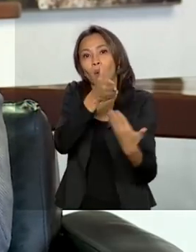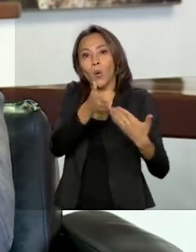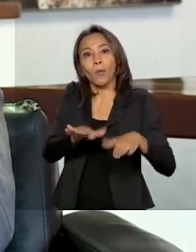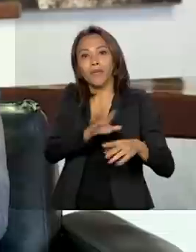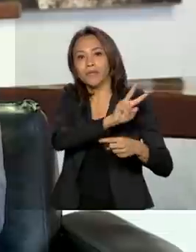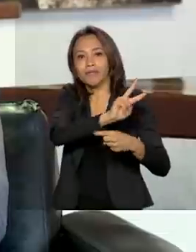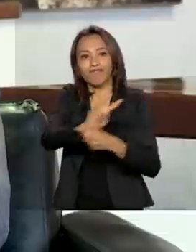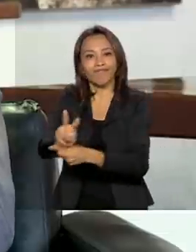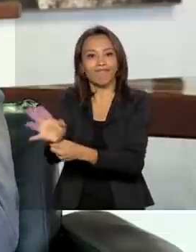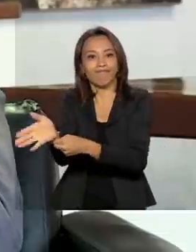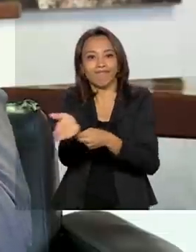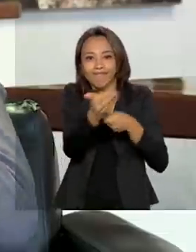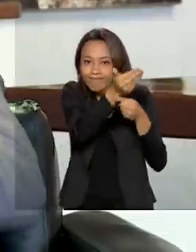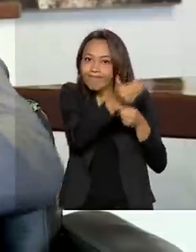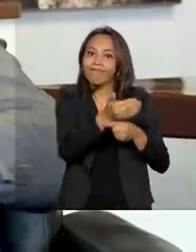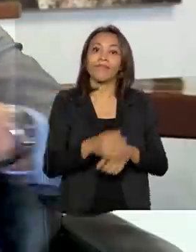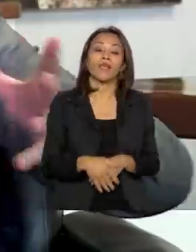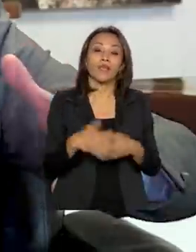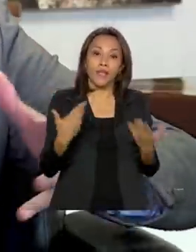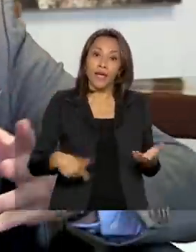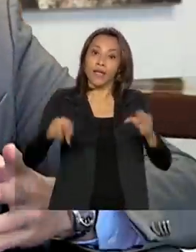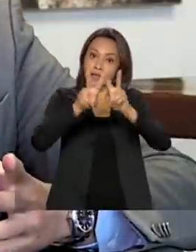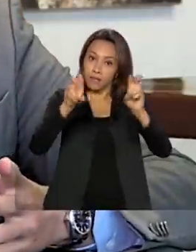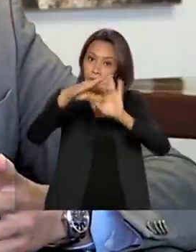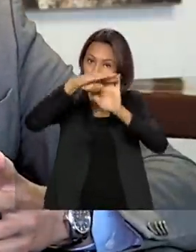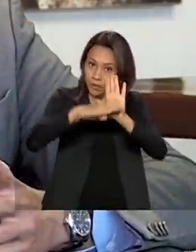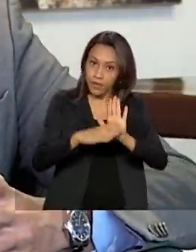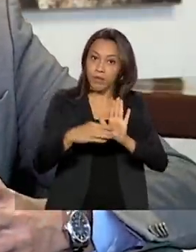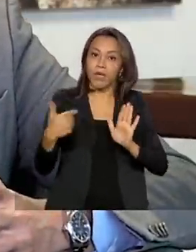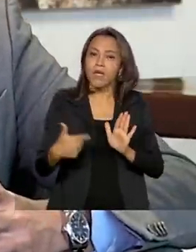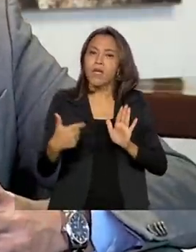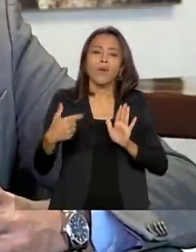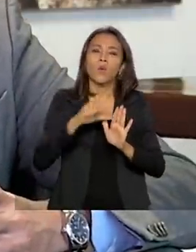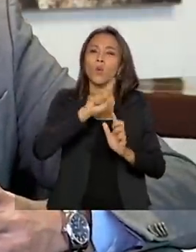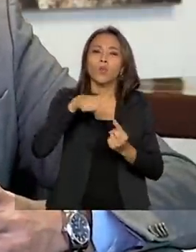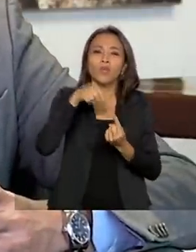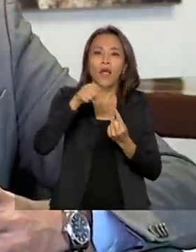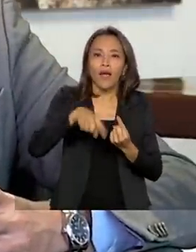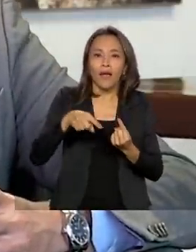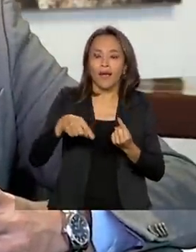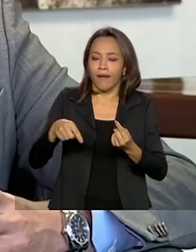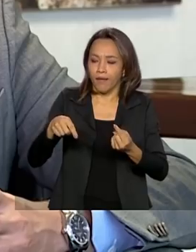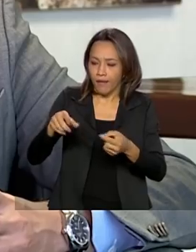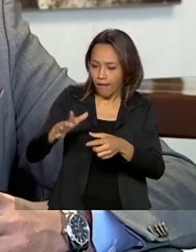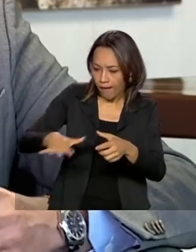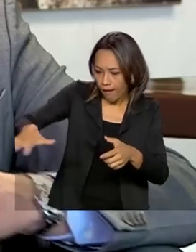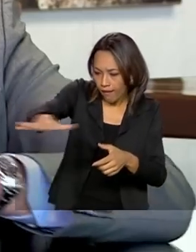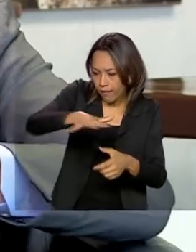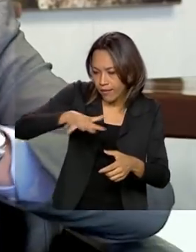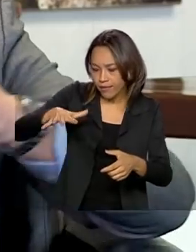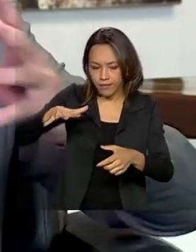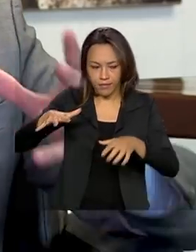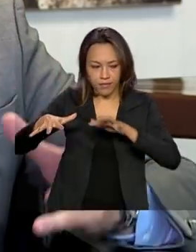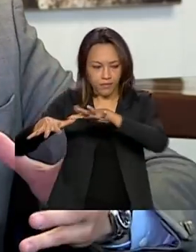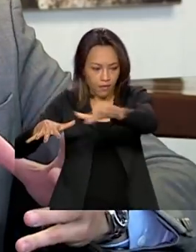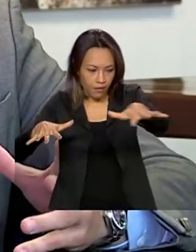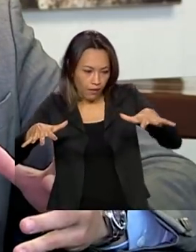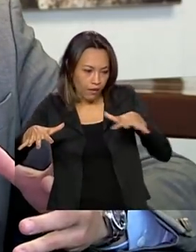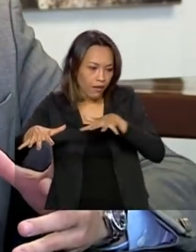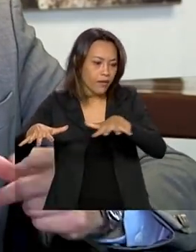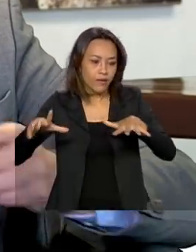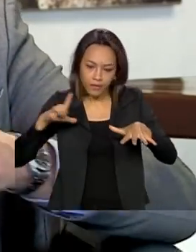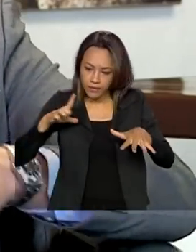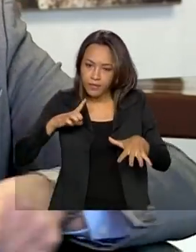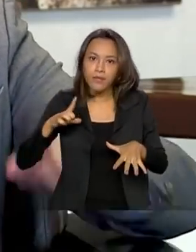Carbono. O Floresta Mais Carbono, nós vamos pegar as áreas que têm potencial de mensuração de crédito